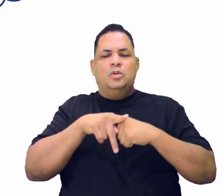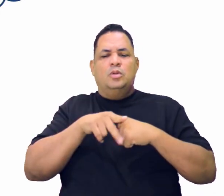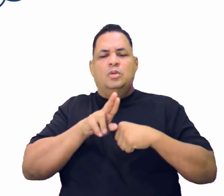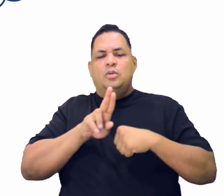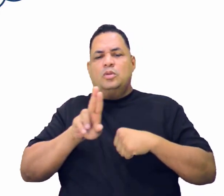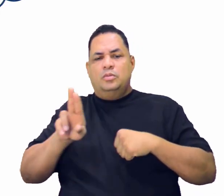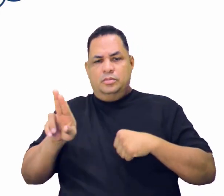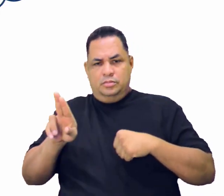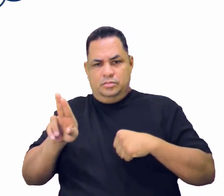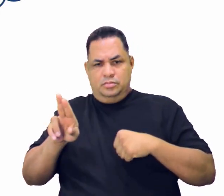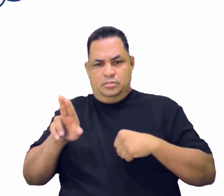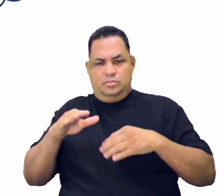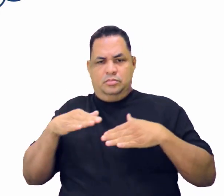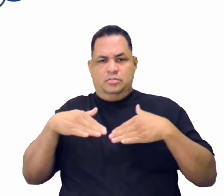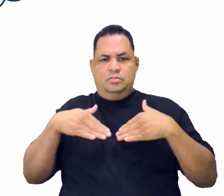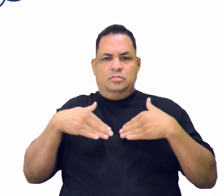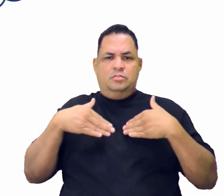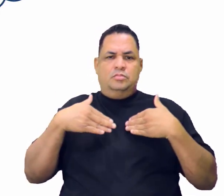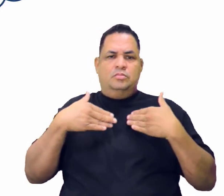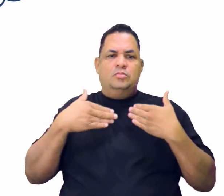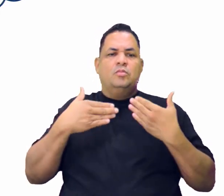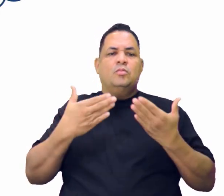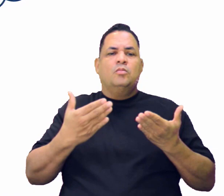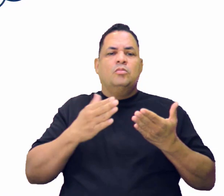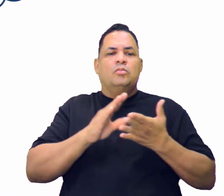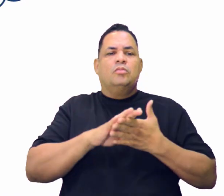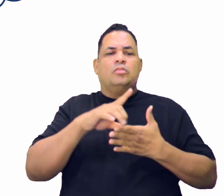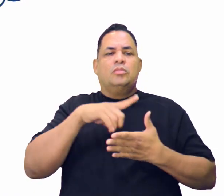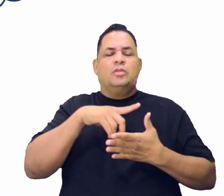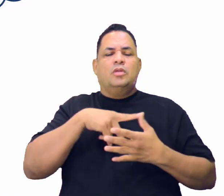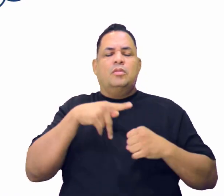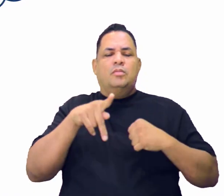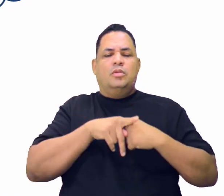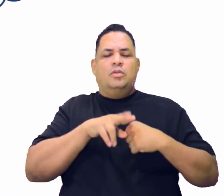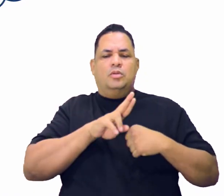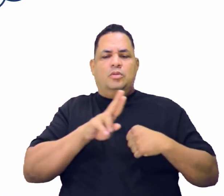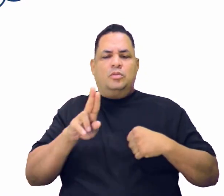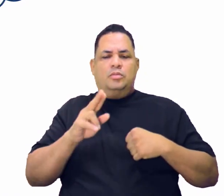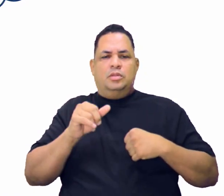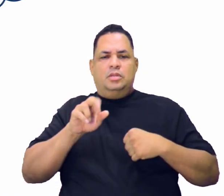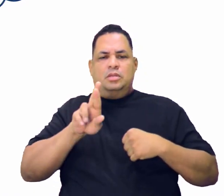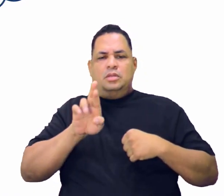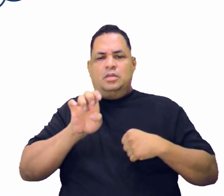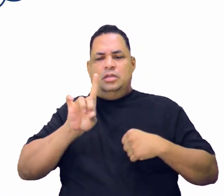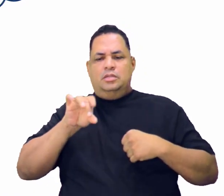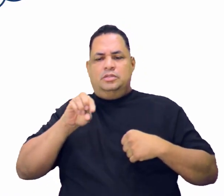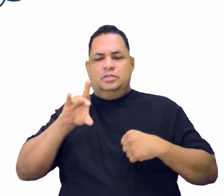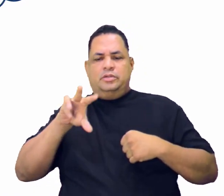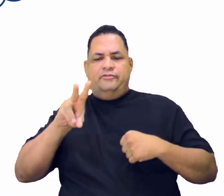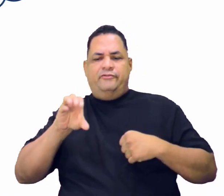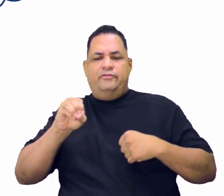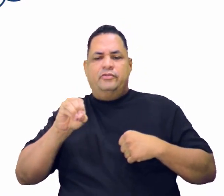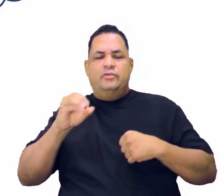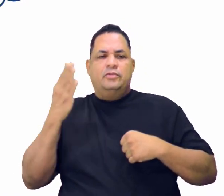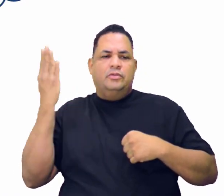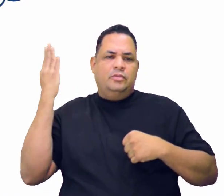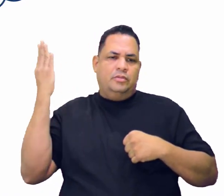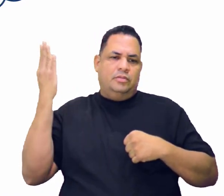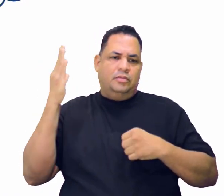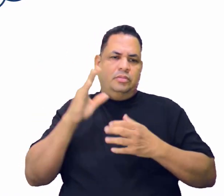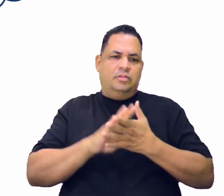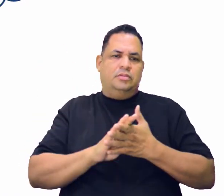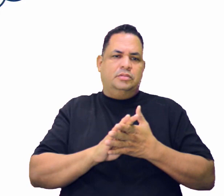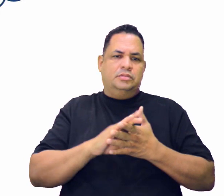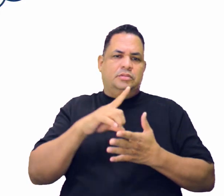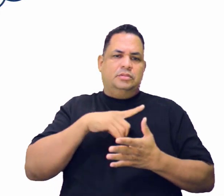Presta atenção. Quando, né, for pronome relativo, ele vai ser, olha só, vai